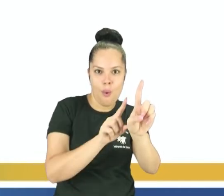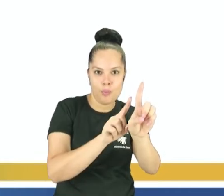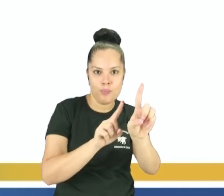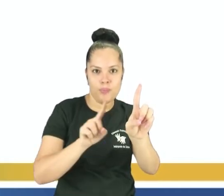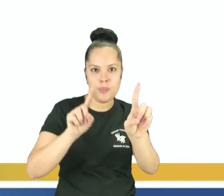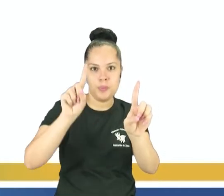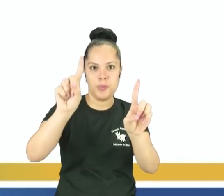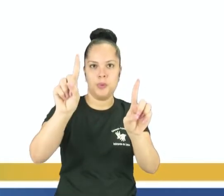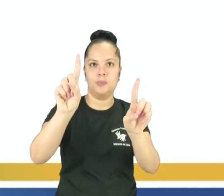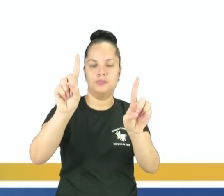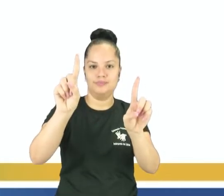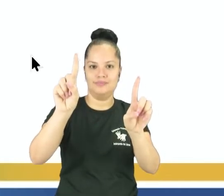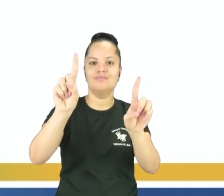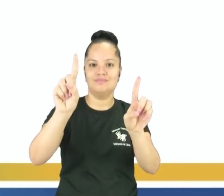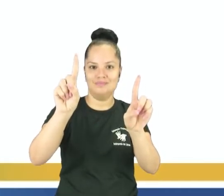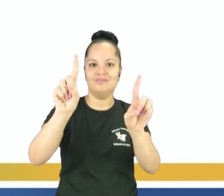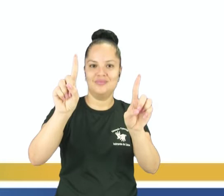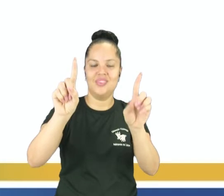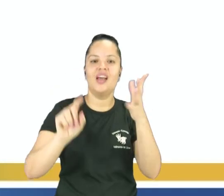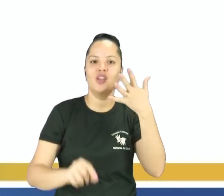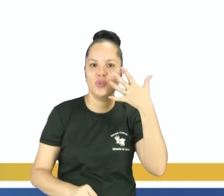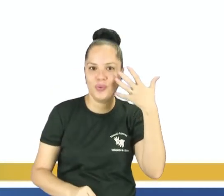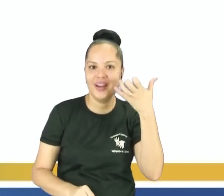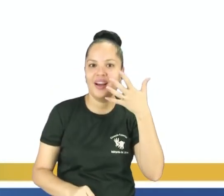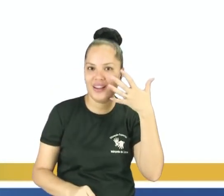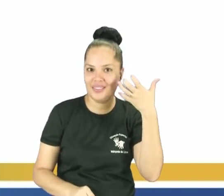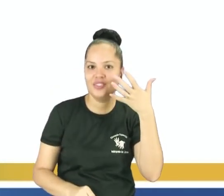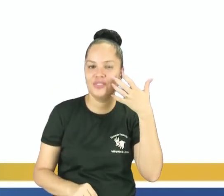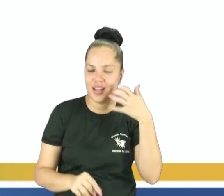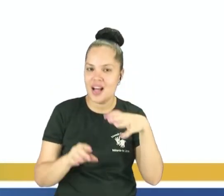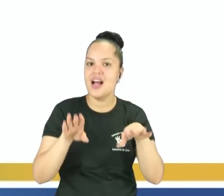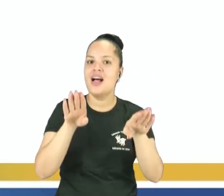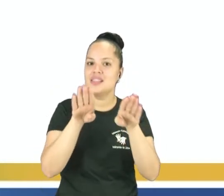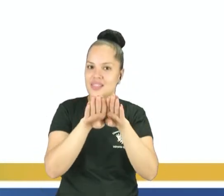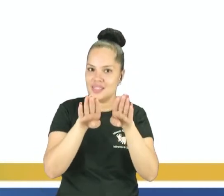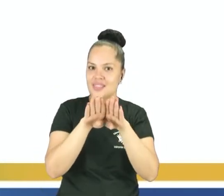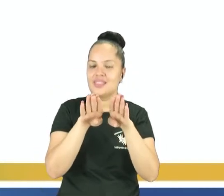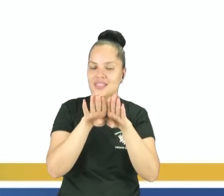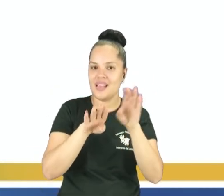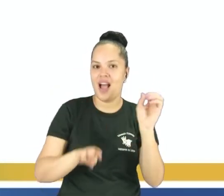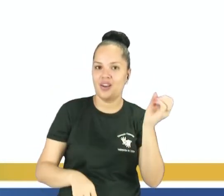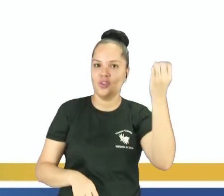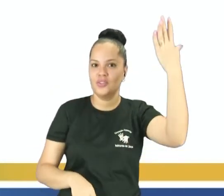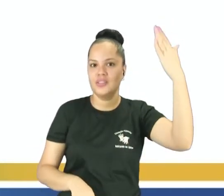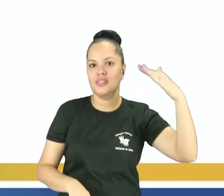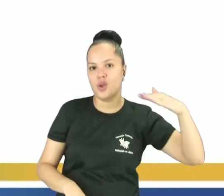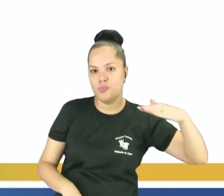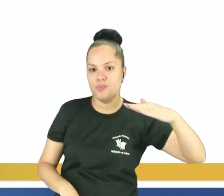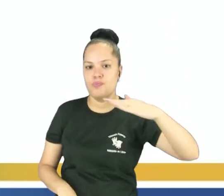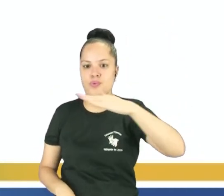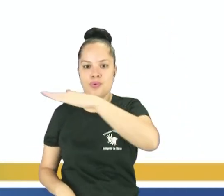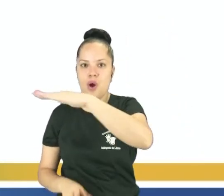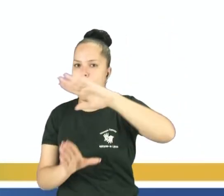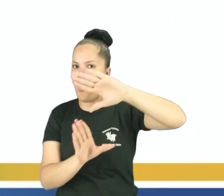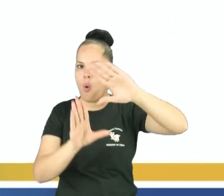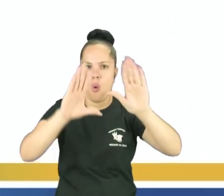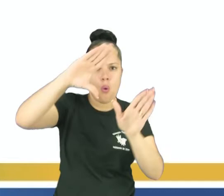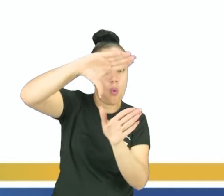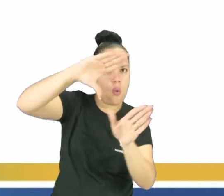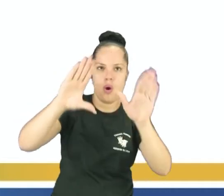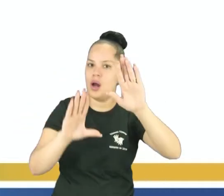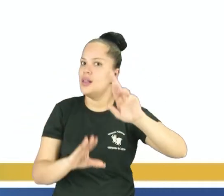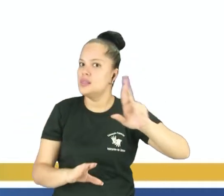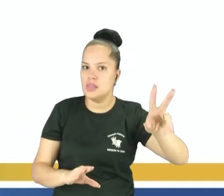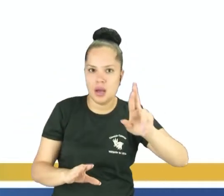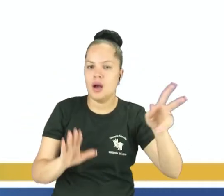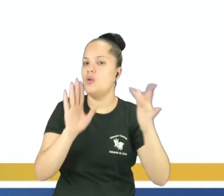até aqui e formei a segunda imagem. Então aqui nós também temos uma translação, certinho? Eu não rodei essa imagem em torno de um